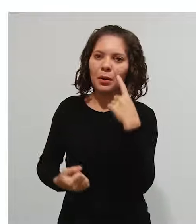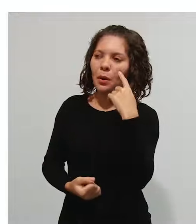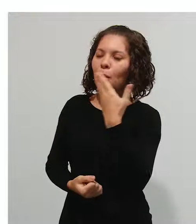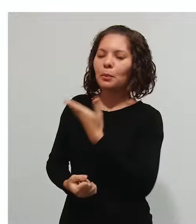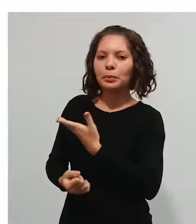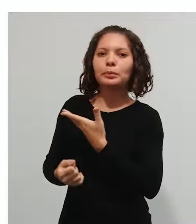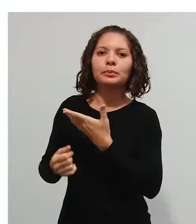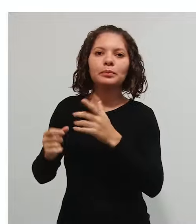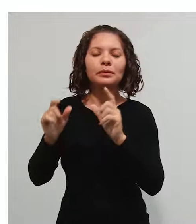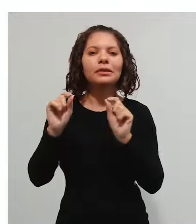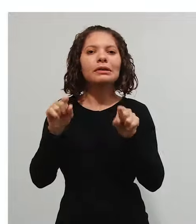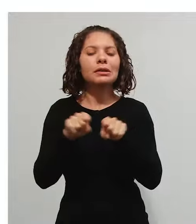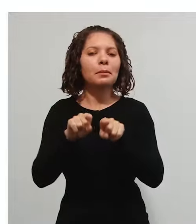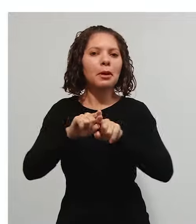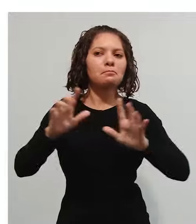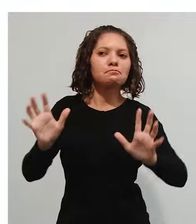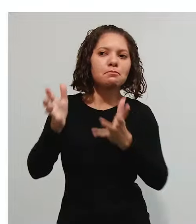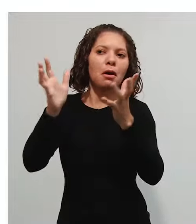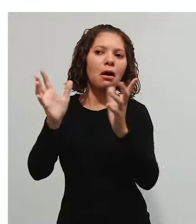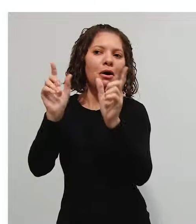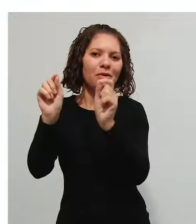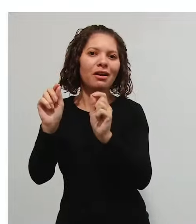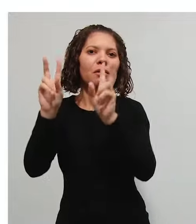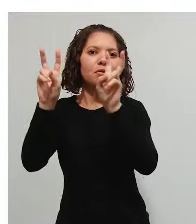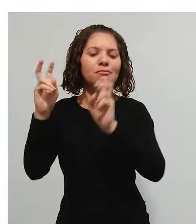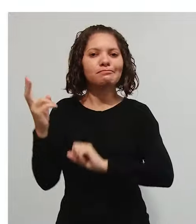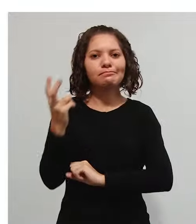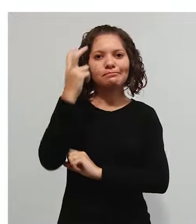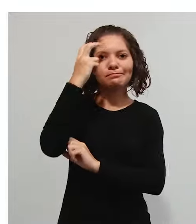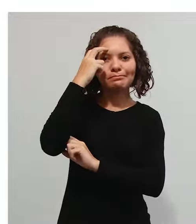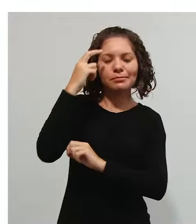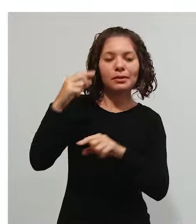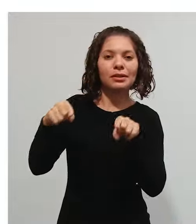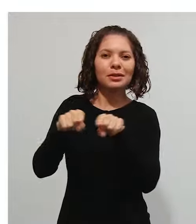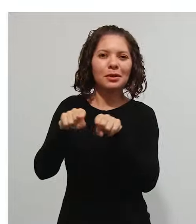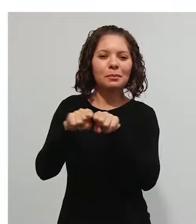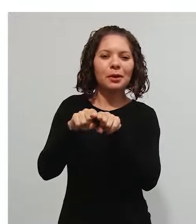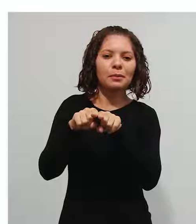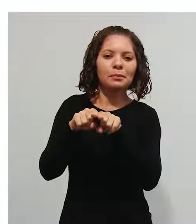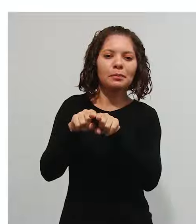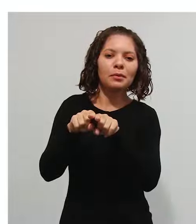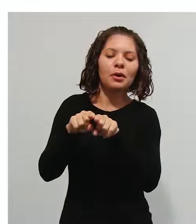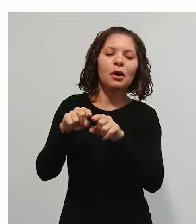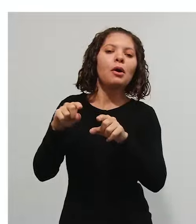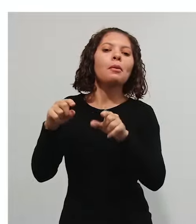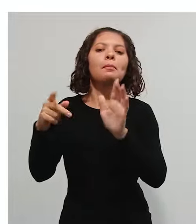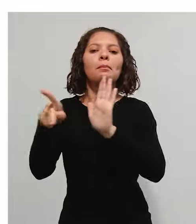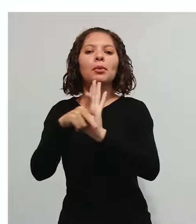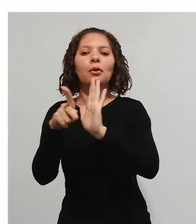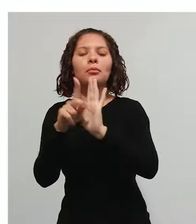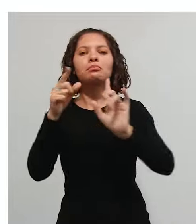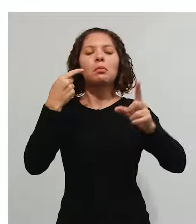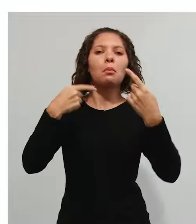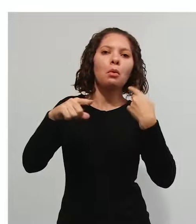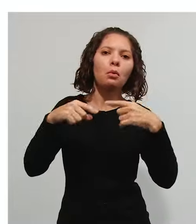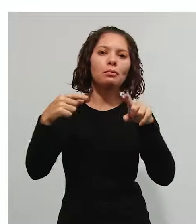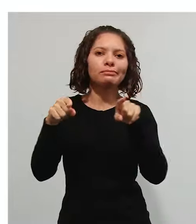incentivar a cultura e nós temos também as imunidades dos fonogramas e videogramas musicais